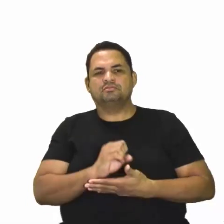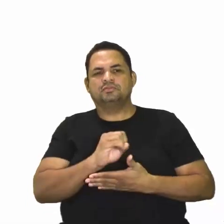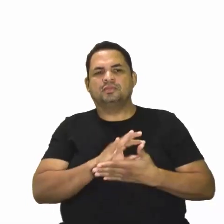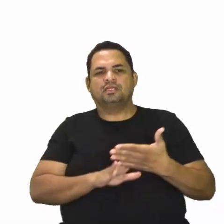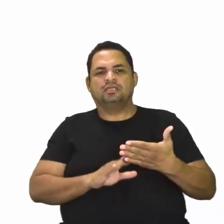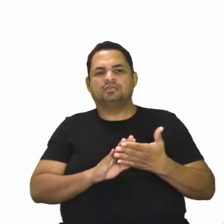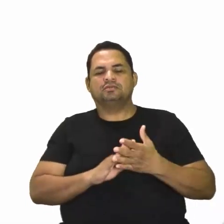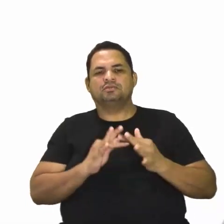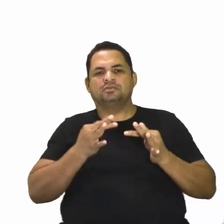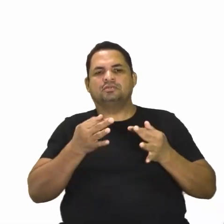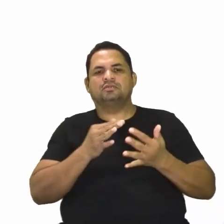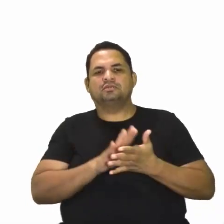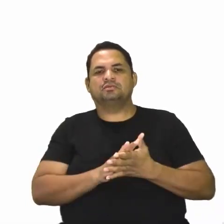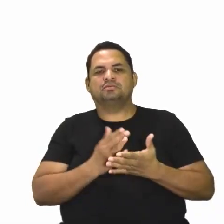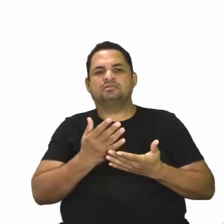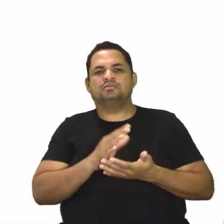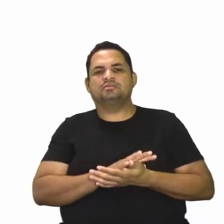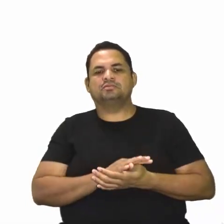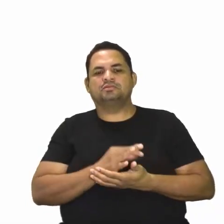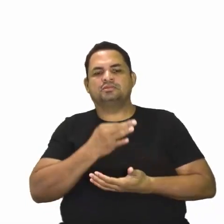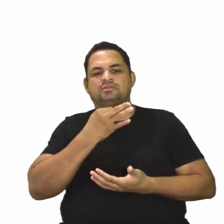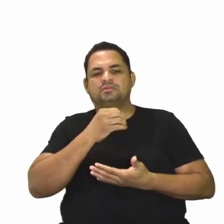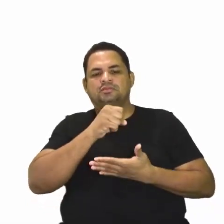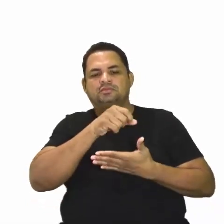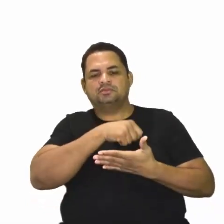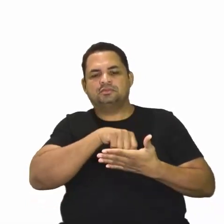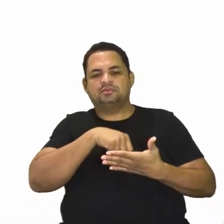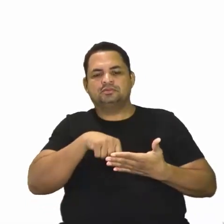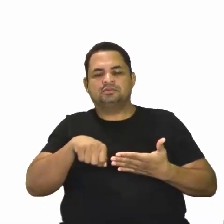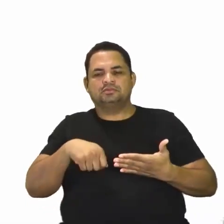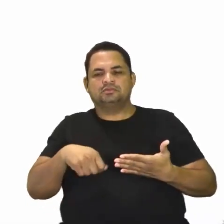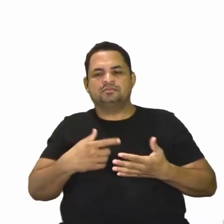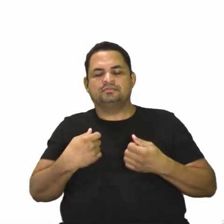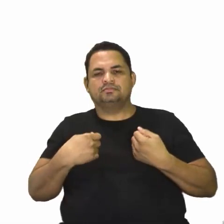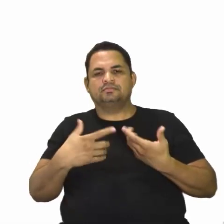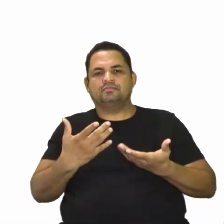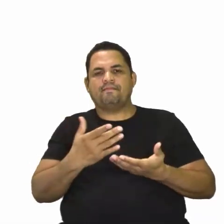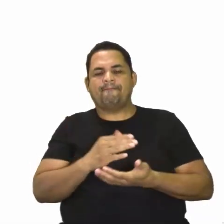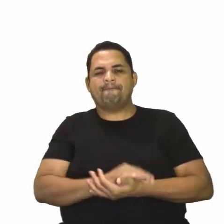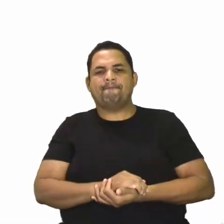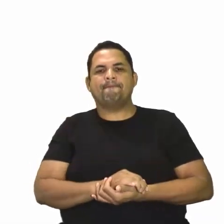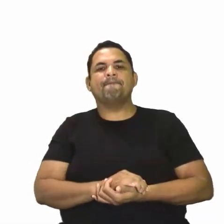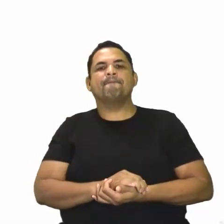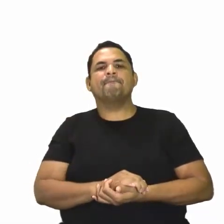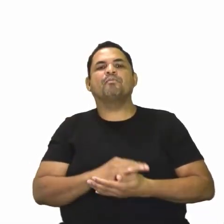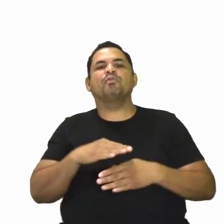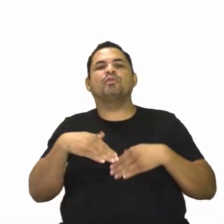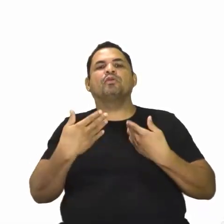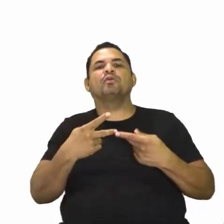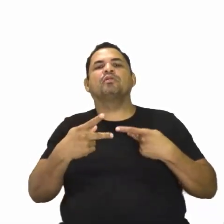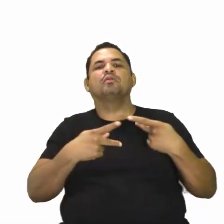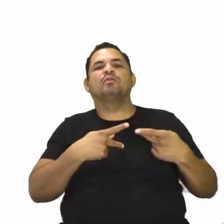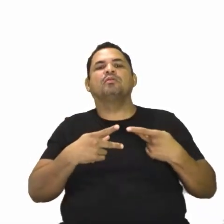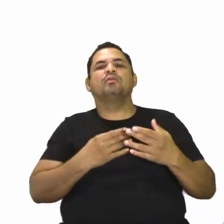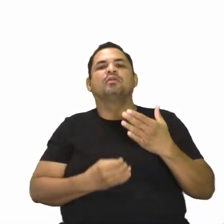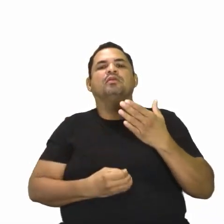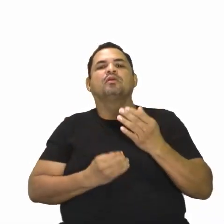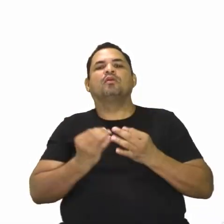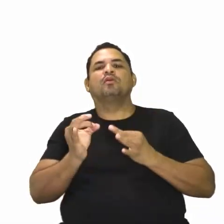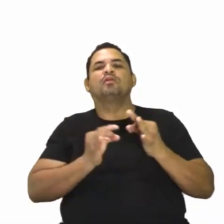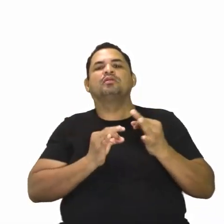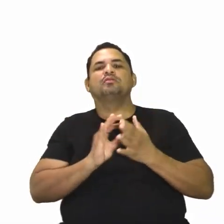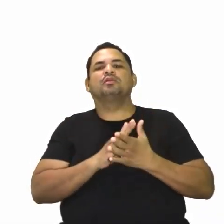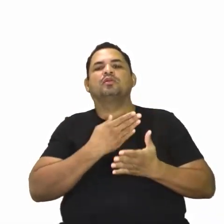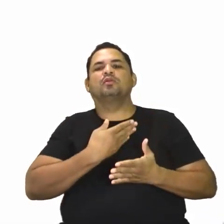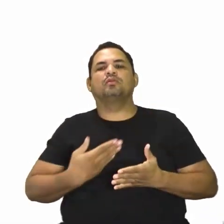última questão é uma questão discursiva. Ela fala o seguinte: quais os planos criados pelo governo de José